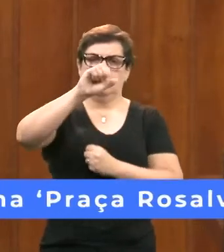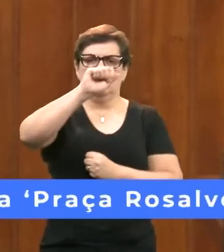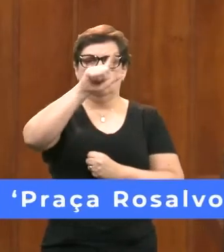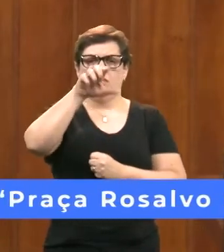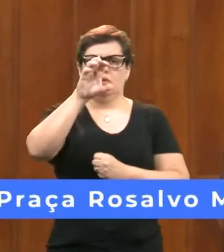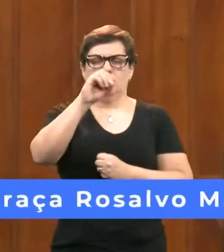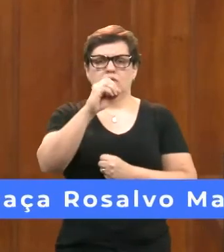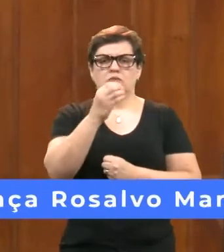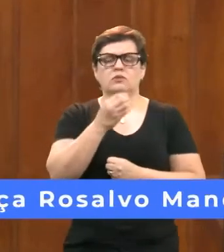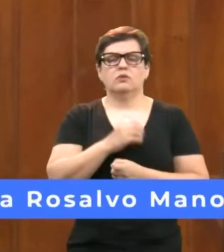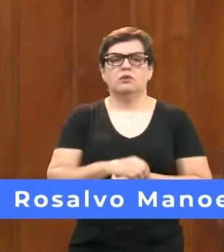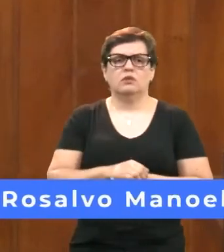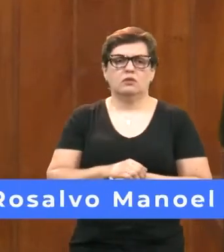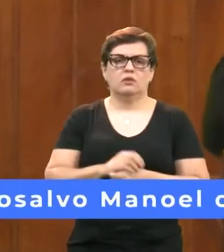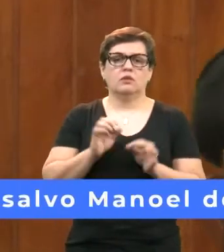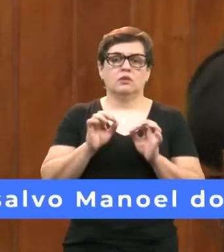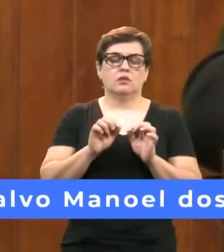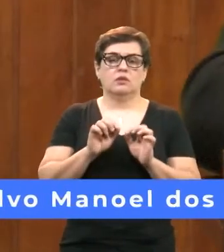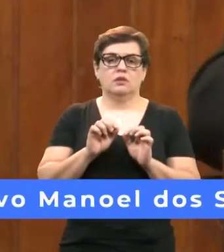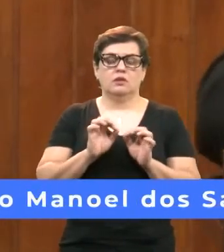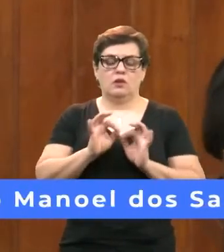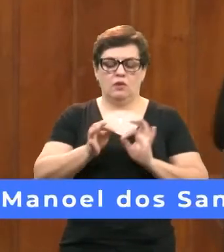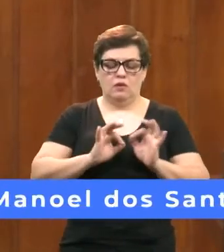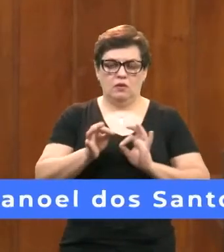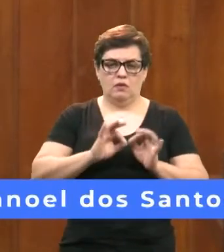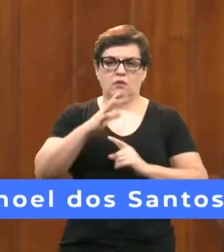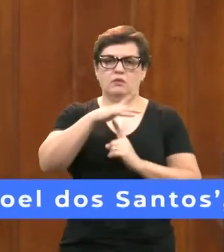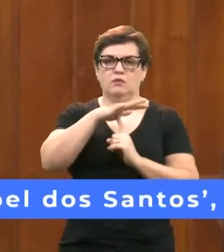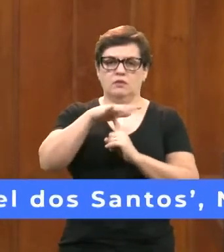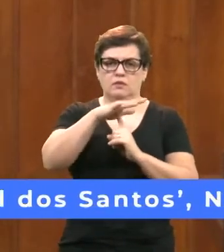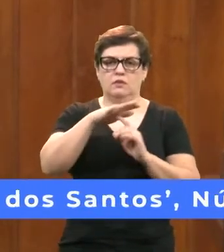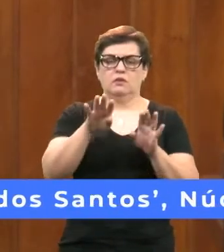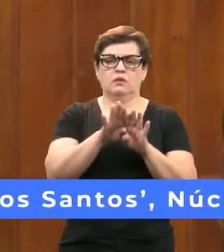do Food Park, para o Zé do Boi, que nos assiste nesse momento,